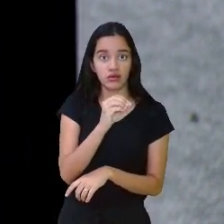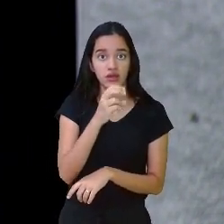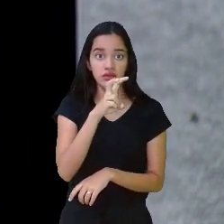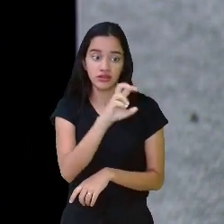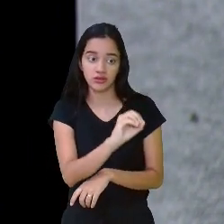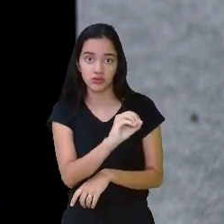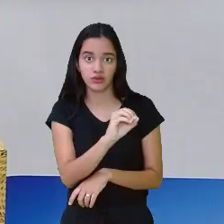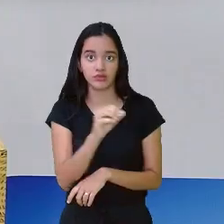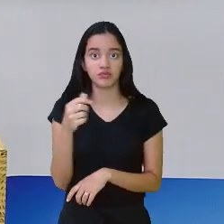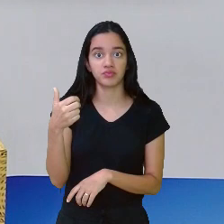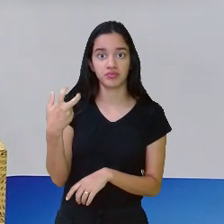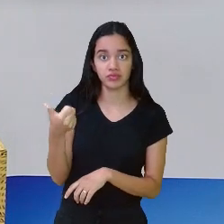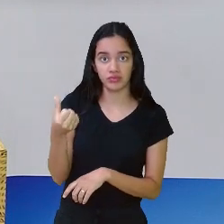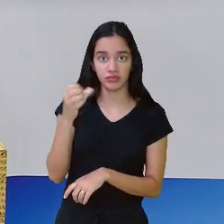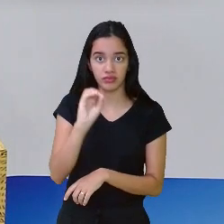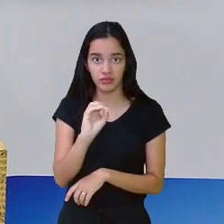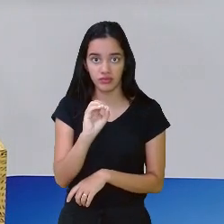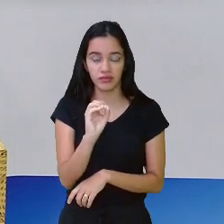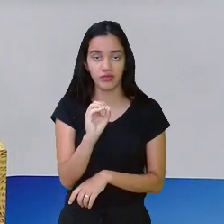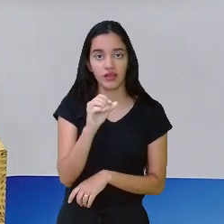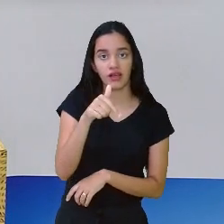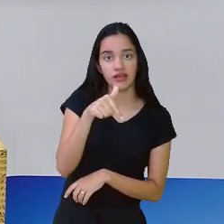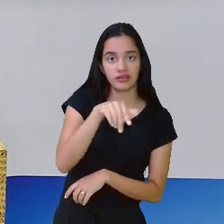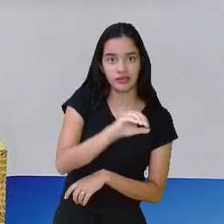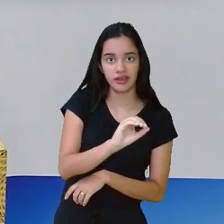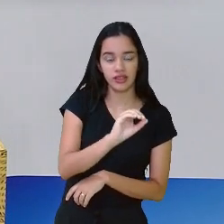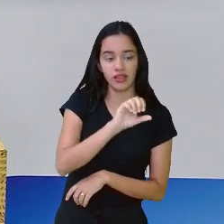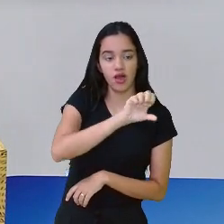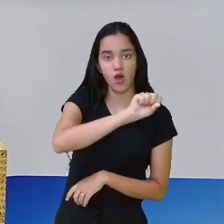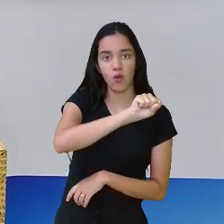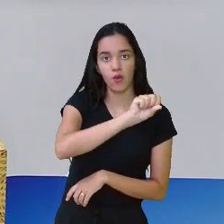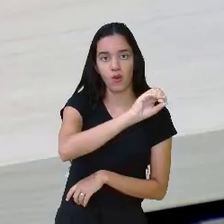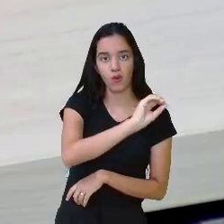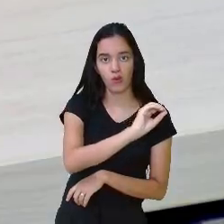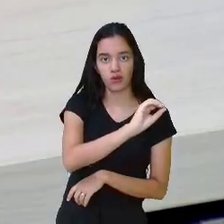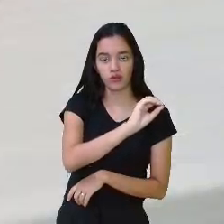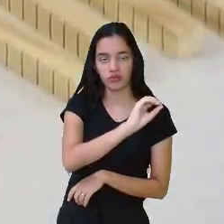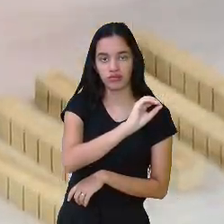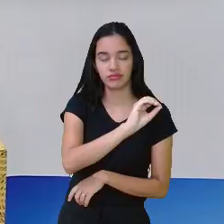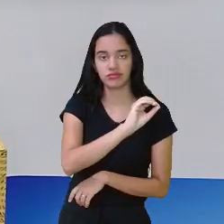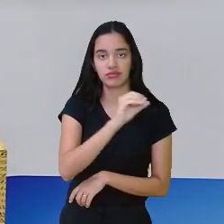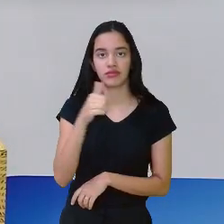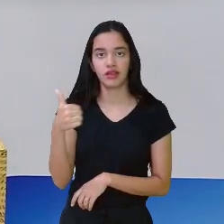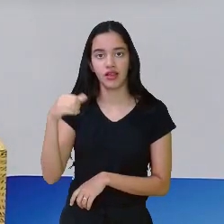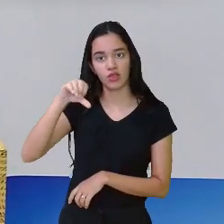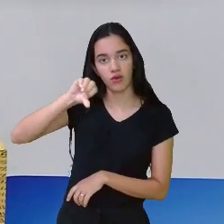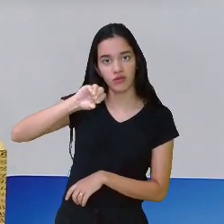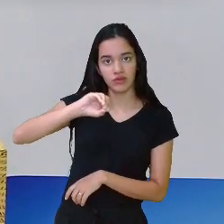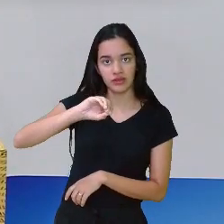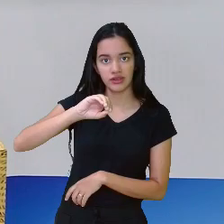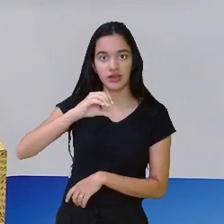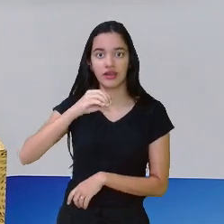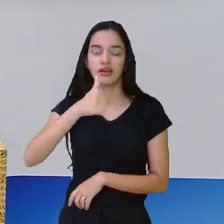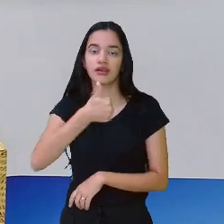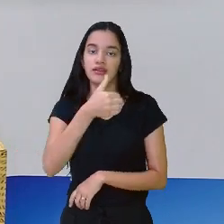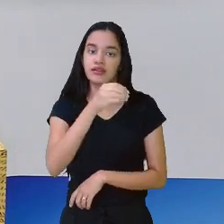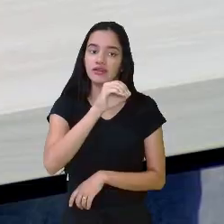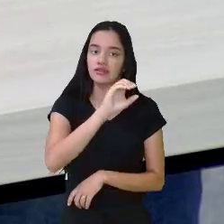40, 50, 60, 70, 80,